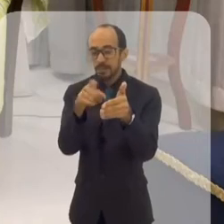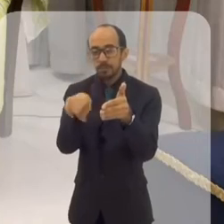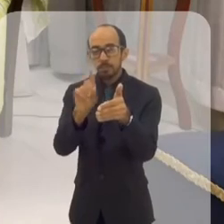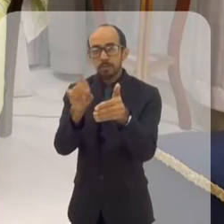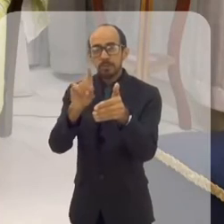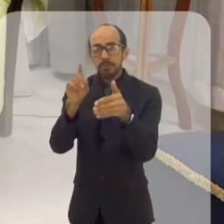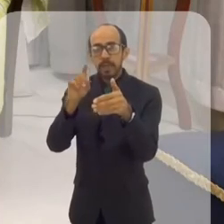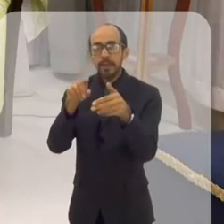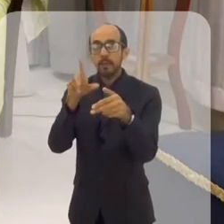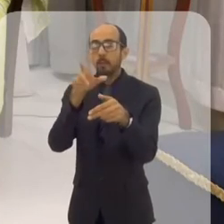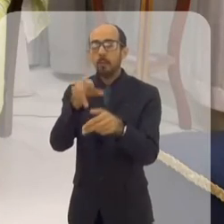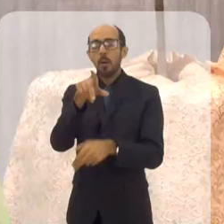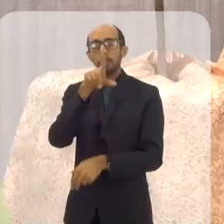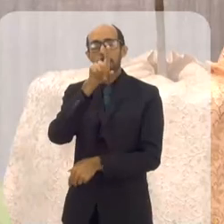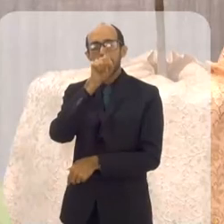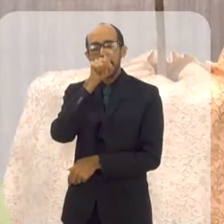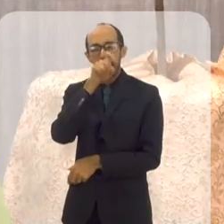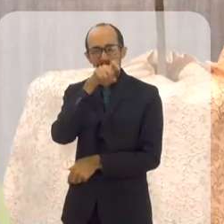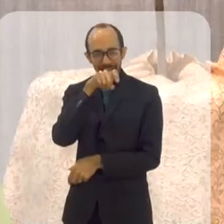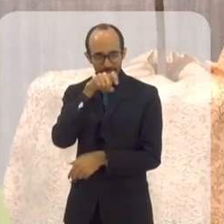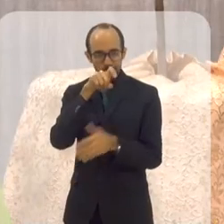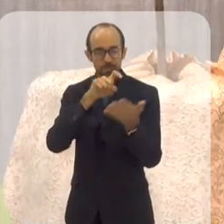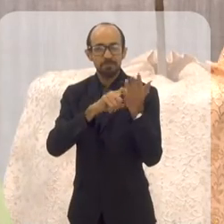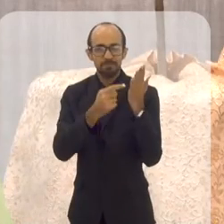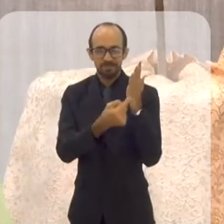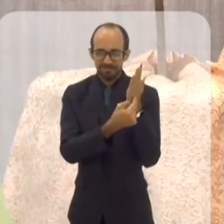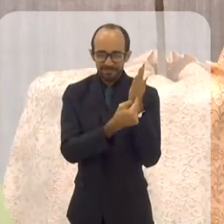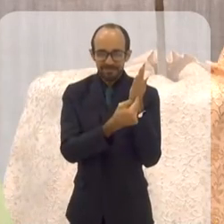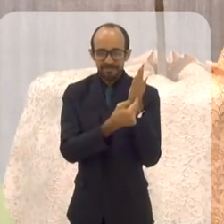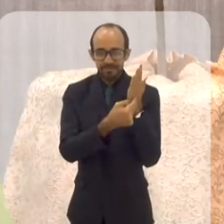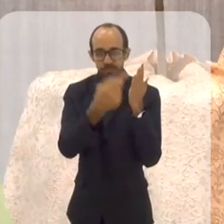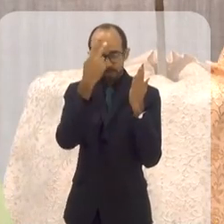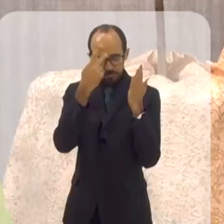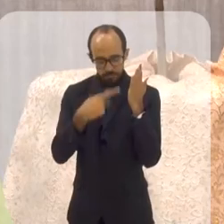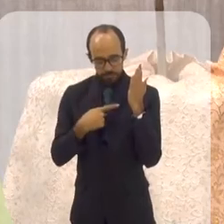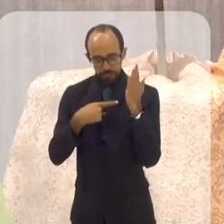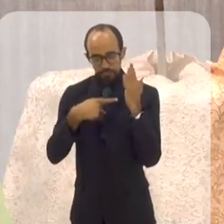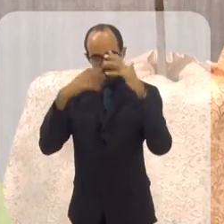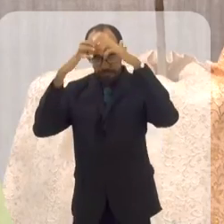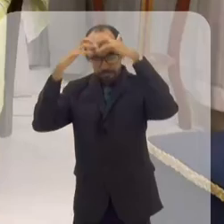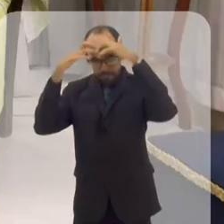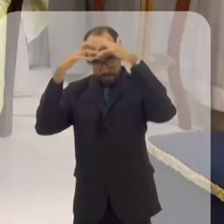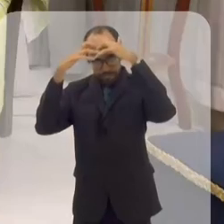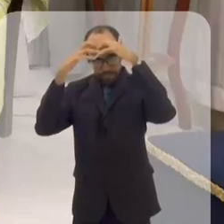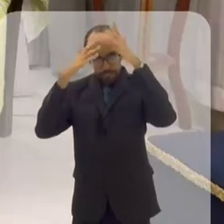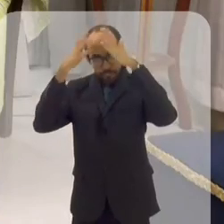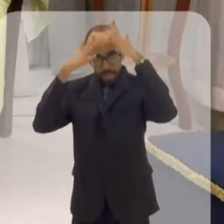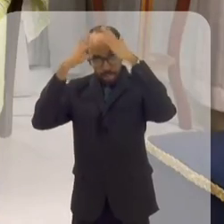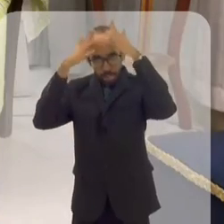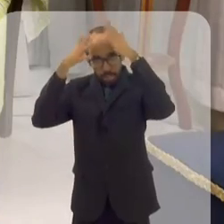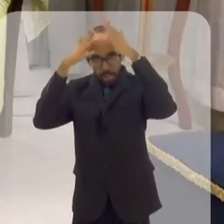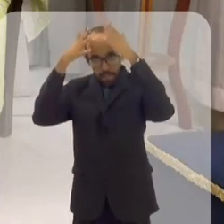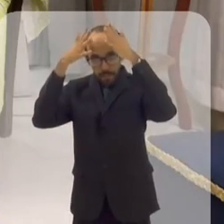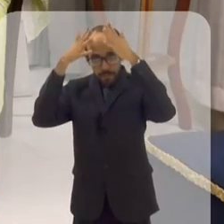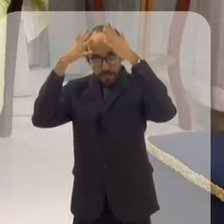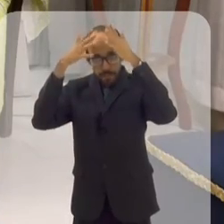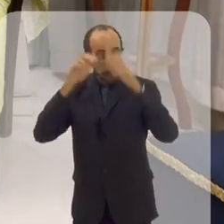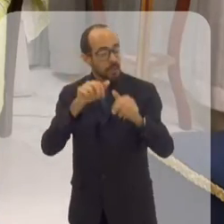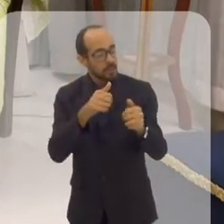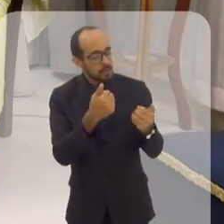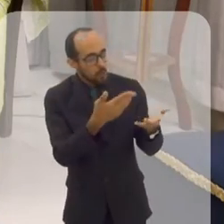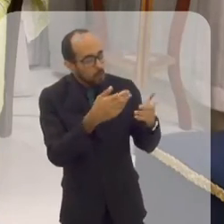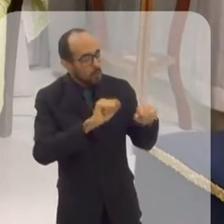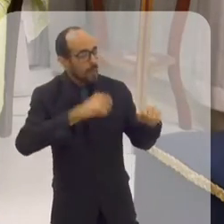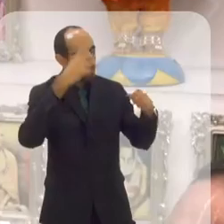ouvindo sentar tagarelando para você mesmo então aí nesse momento você conseguiu mas é um exercício diário na hora que a sua